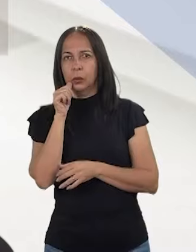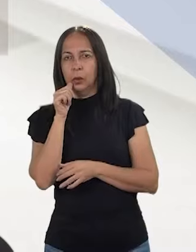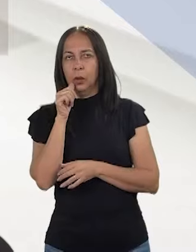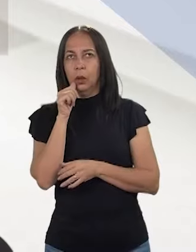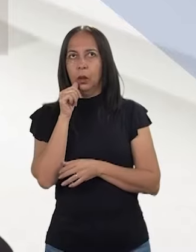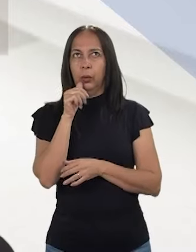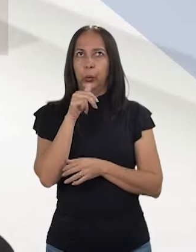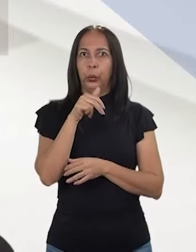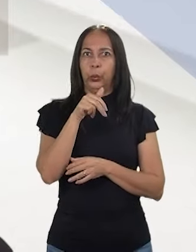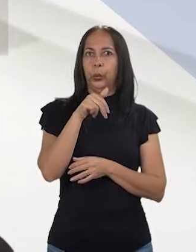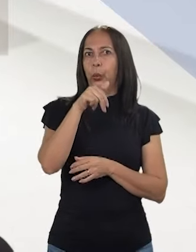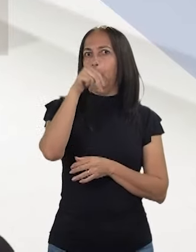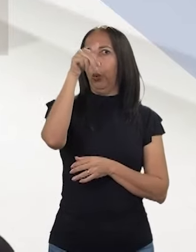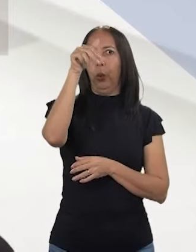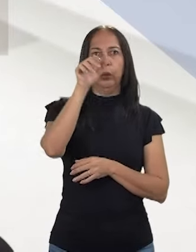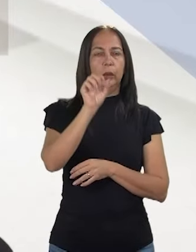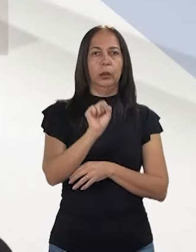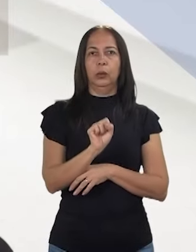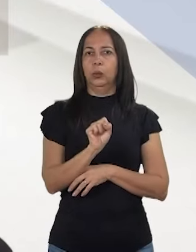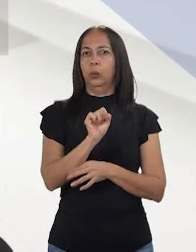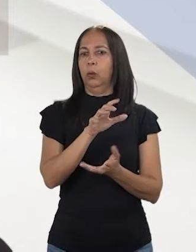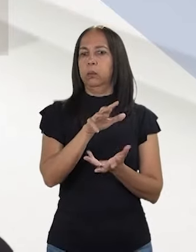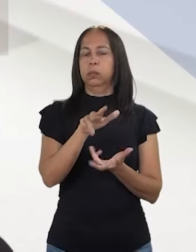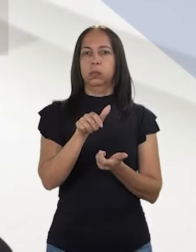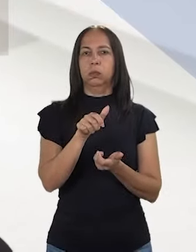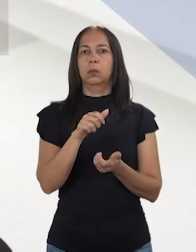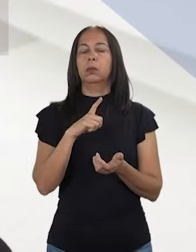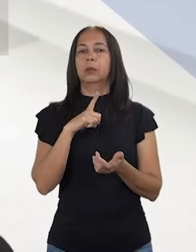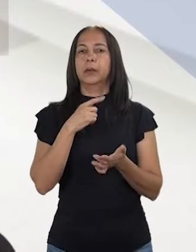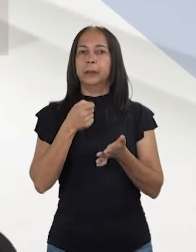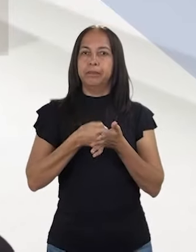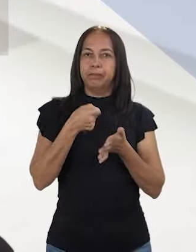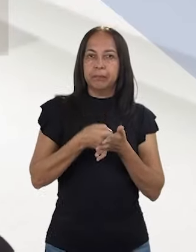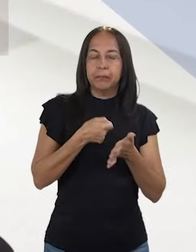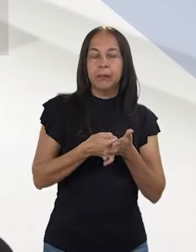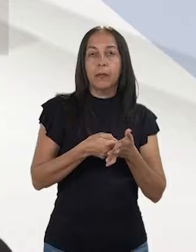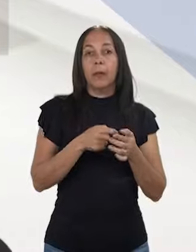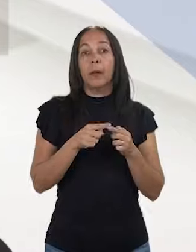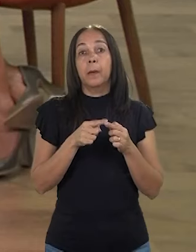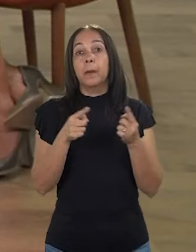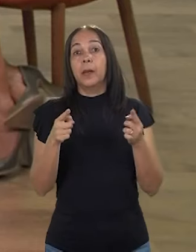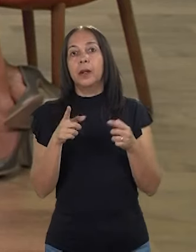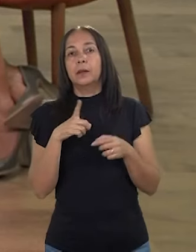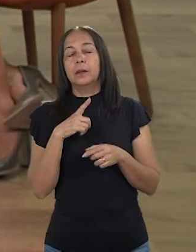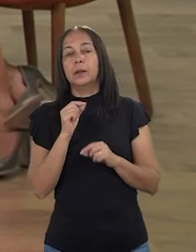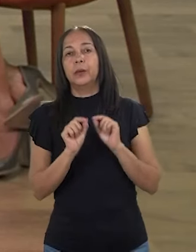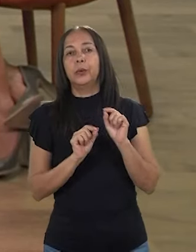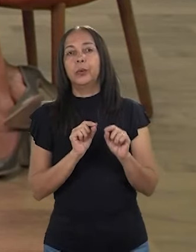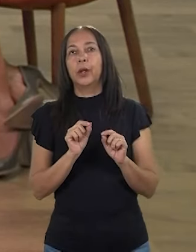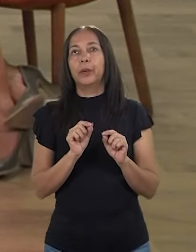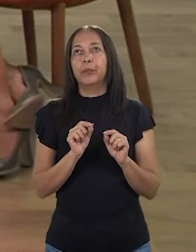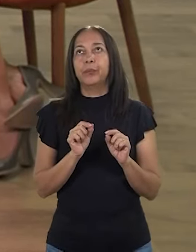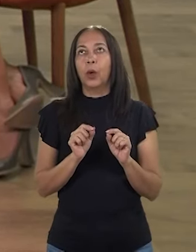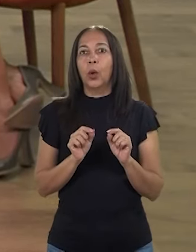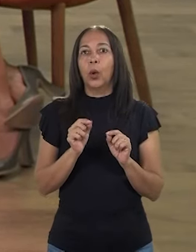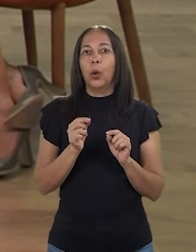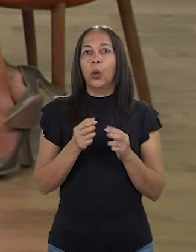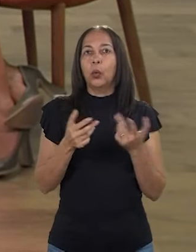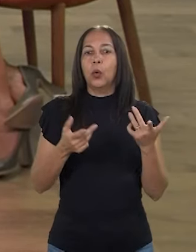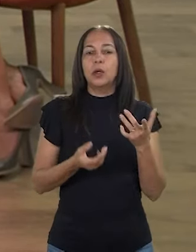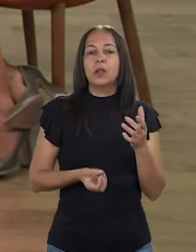tanto do Norte Global quanto do Sul Global T se eh tem se dedicado eh mas eles têm se dedicado a partir de